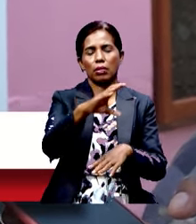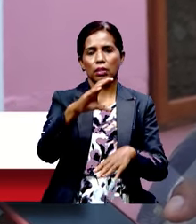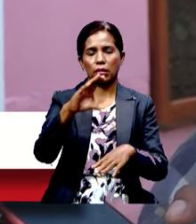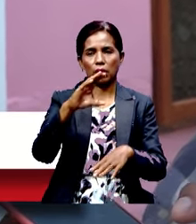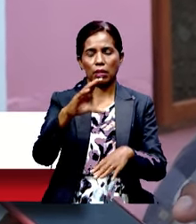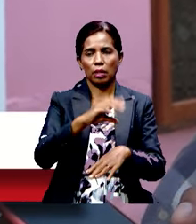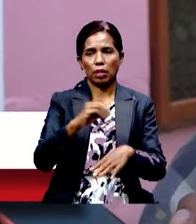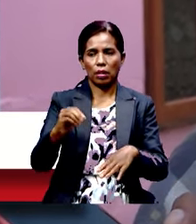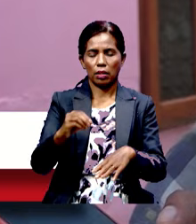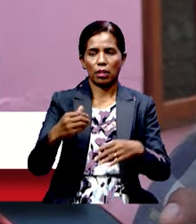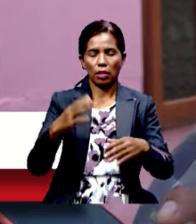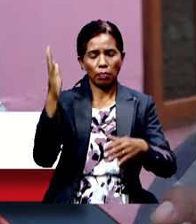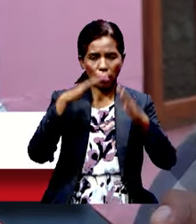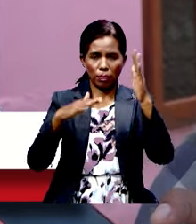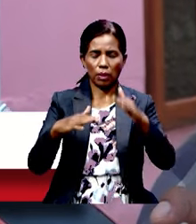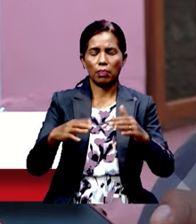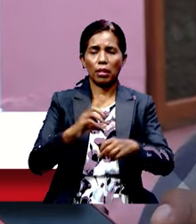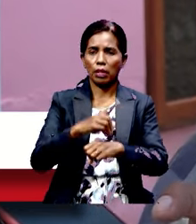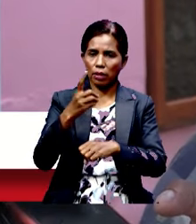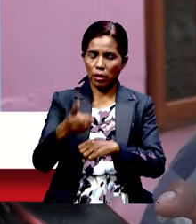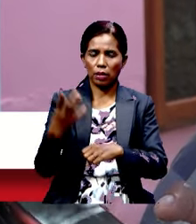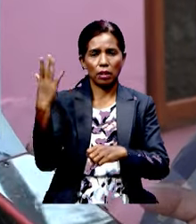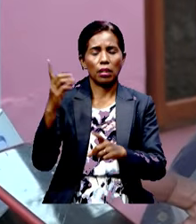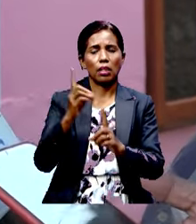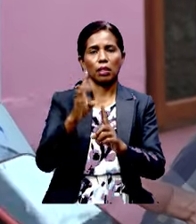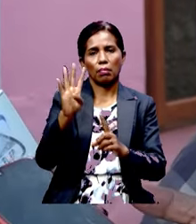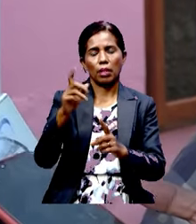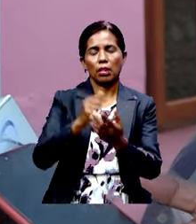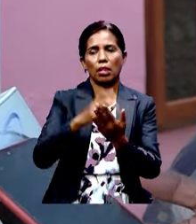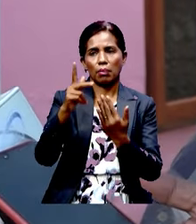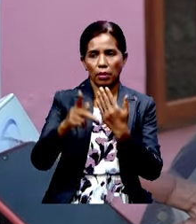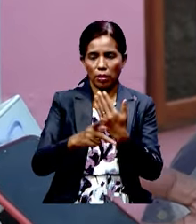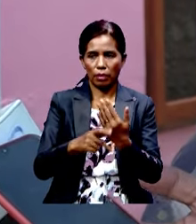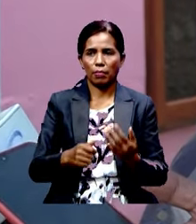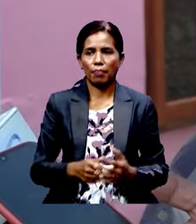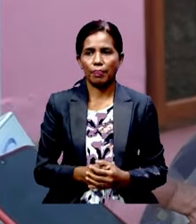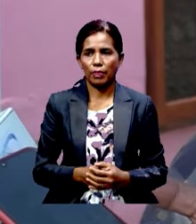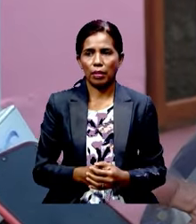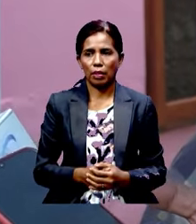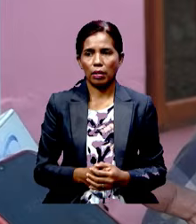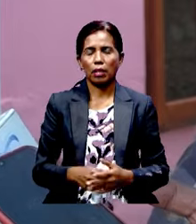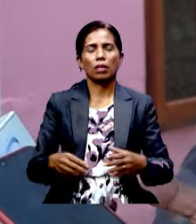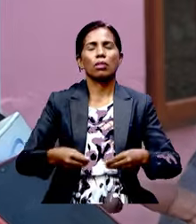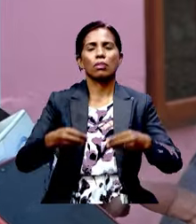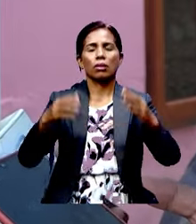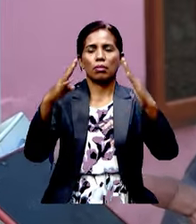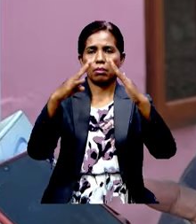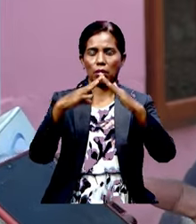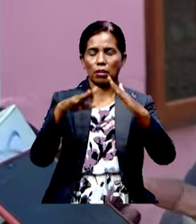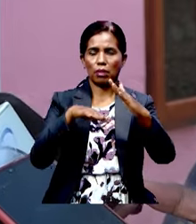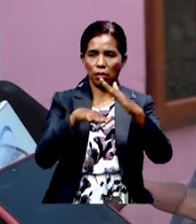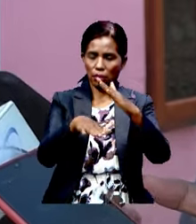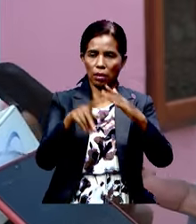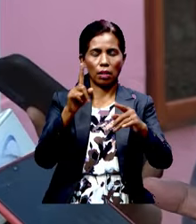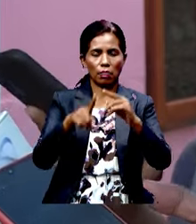Vê que o problema é que está desastre, já 4 de abril, tinha mil vá. O irmão é um bani an, para bater o belebel corão, o irmão an, a tubele